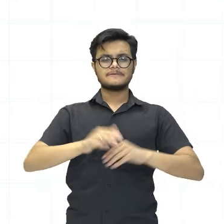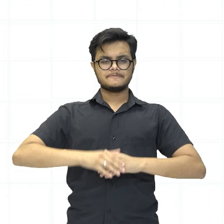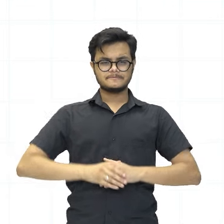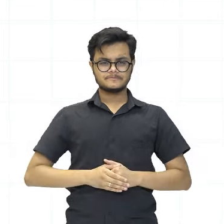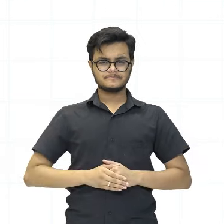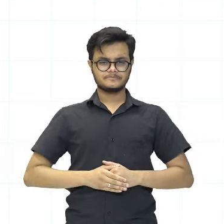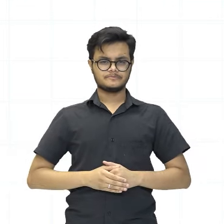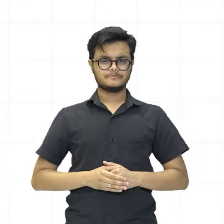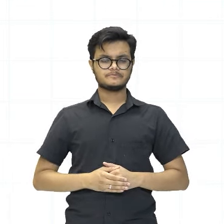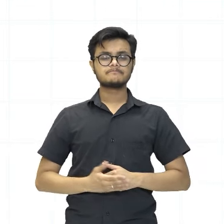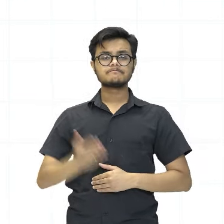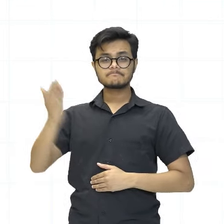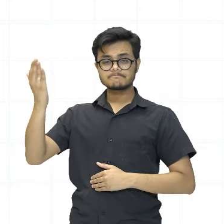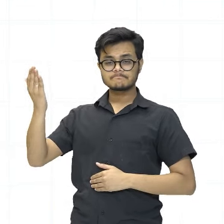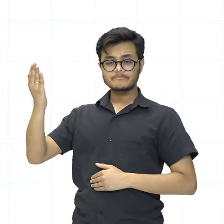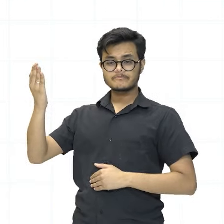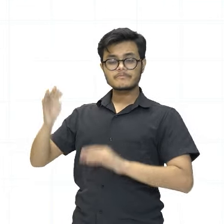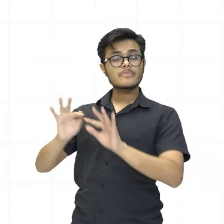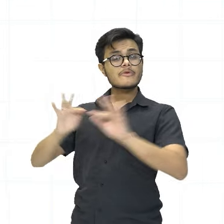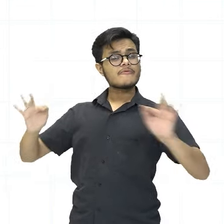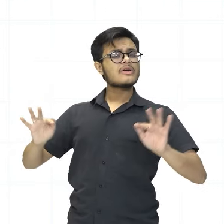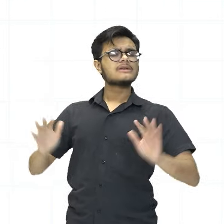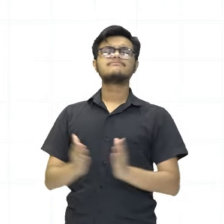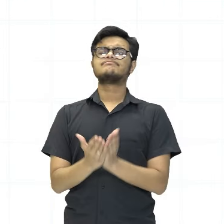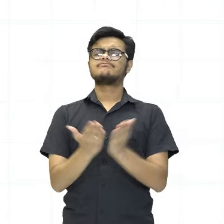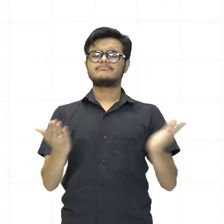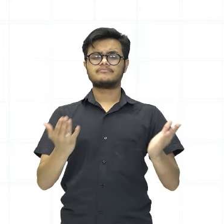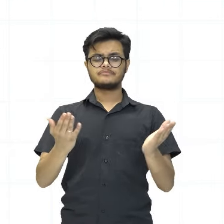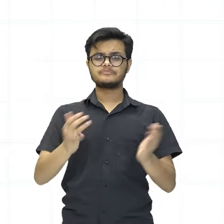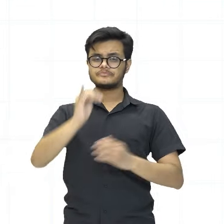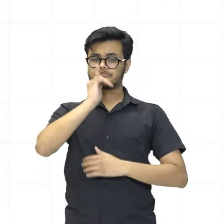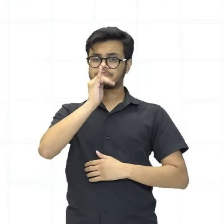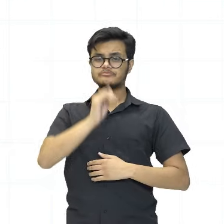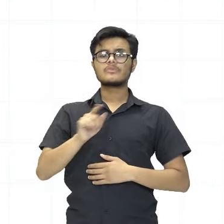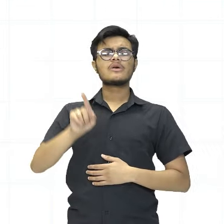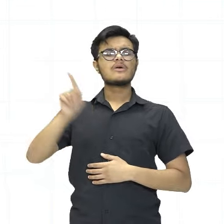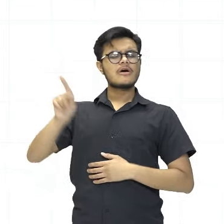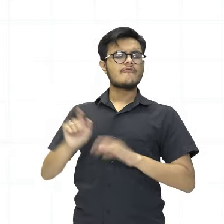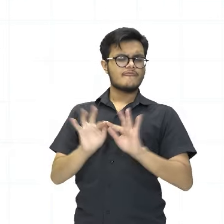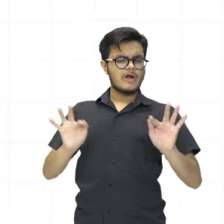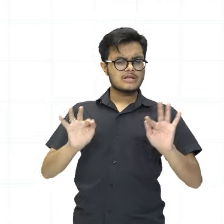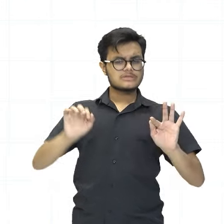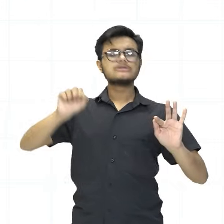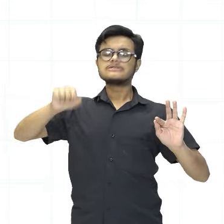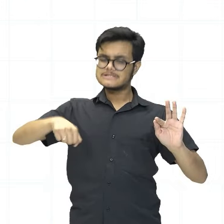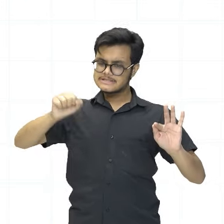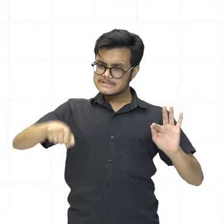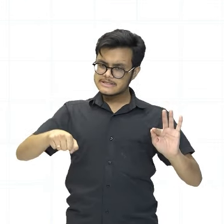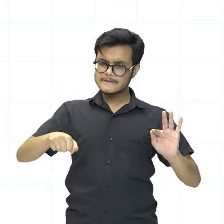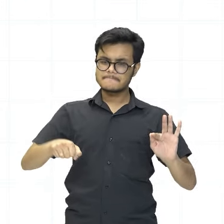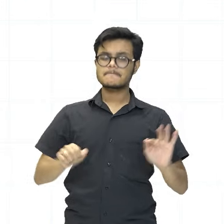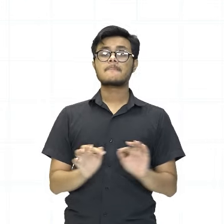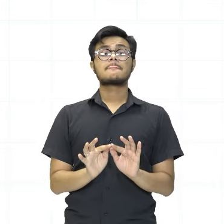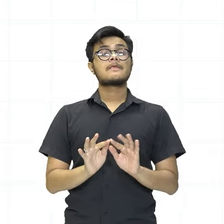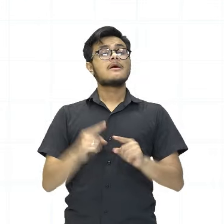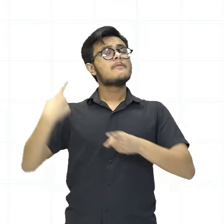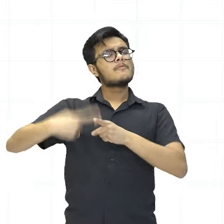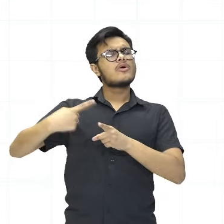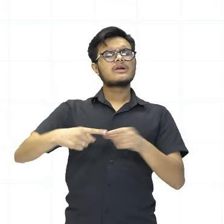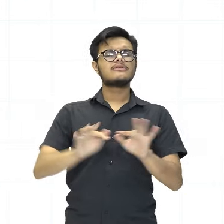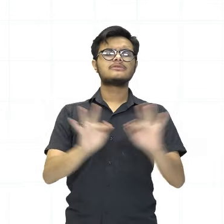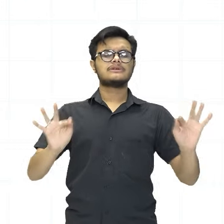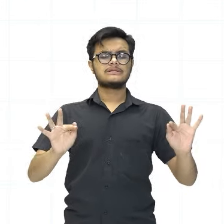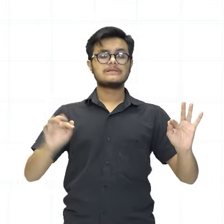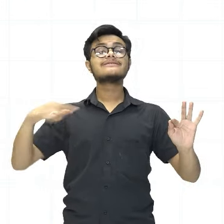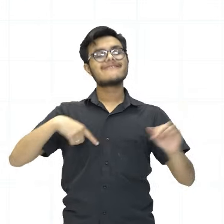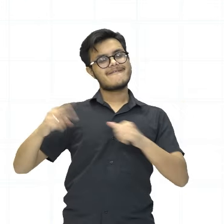a natureza precisa de ajuda né Então isto é uma oração sim é uma oração por quê Porque eu